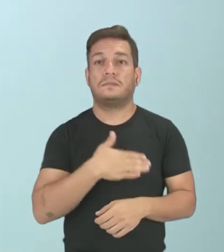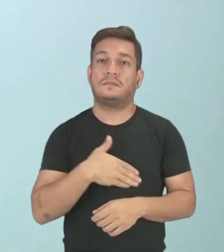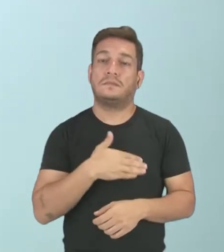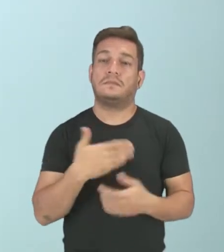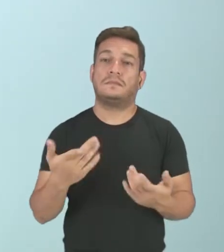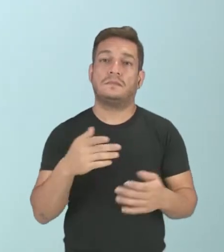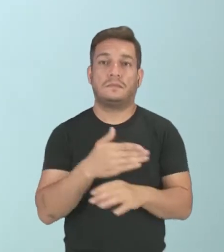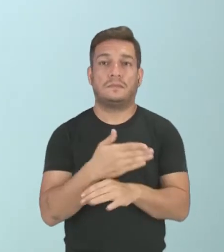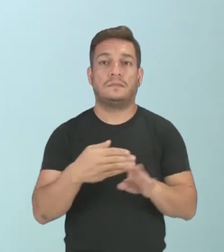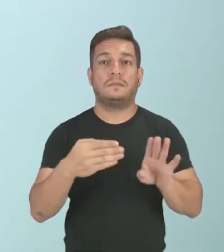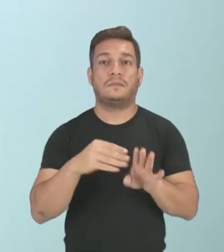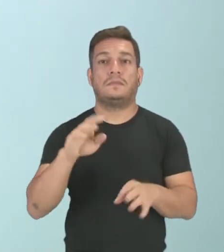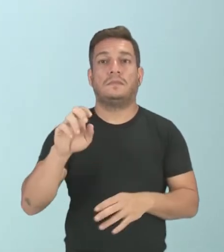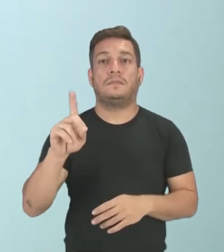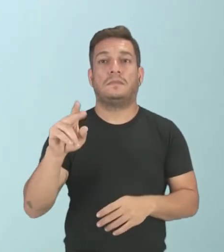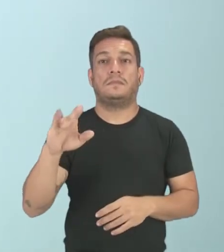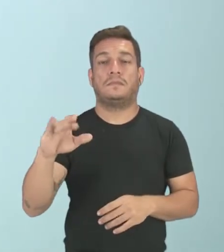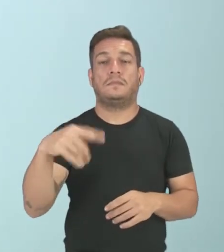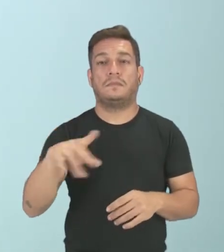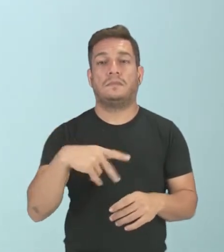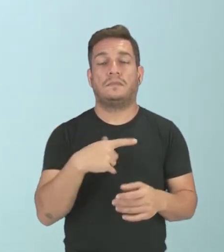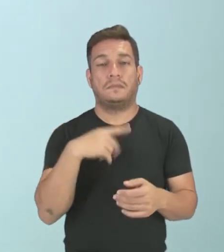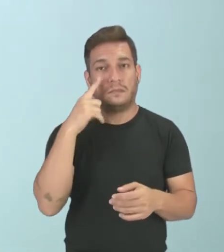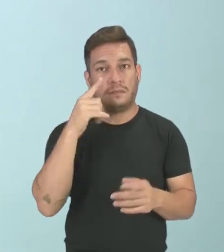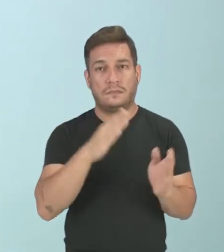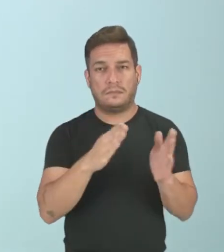gostado. Acesse a nossa plataforma para que vocês